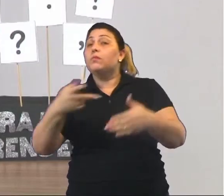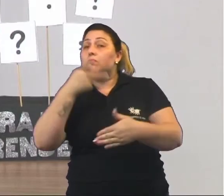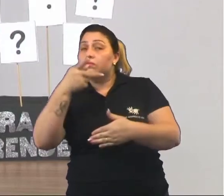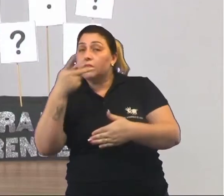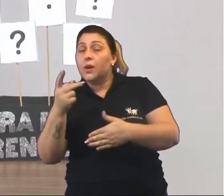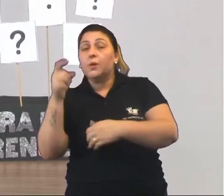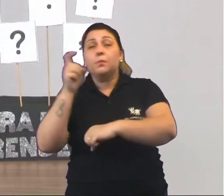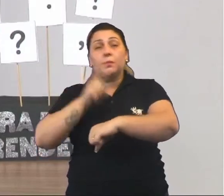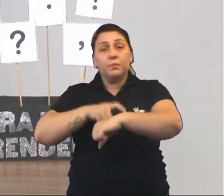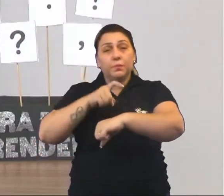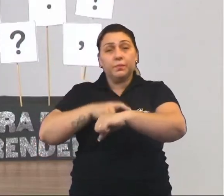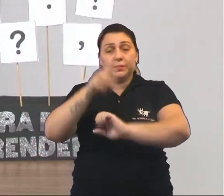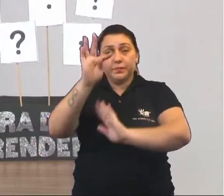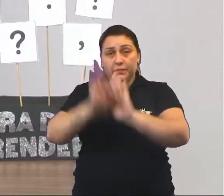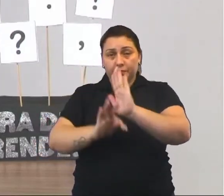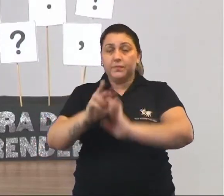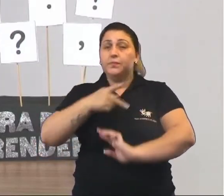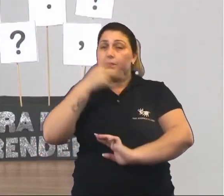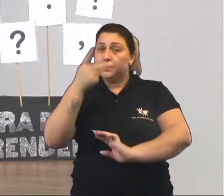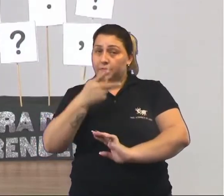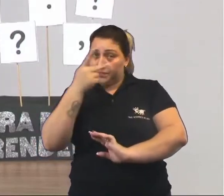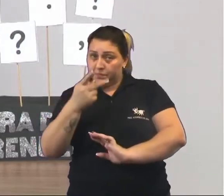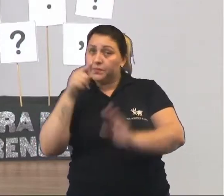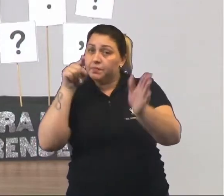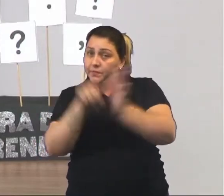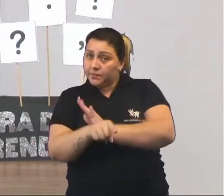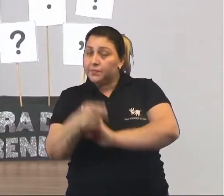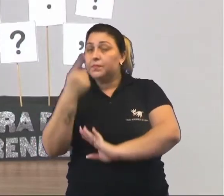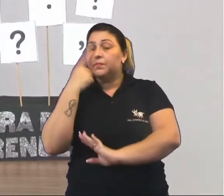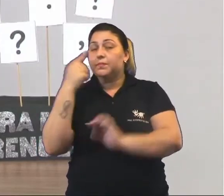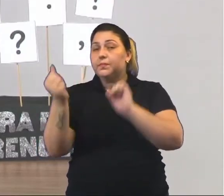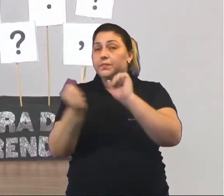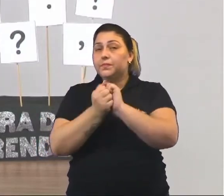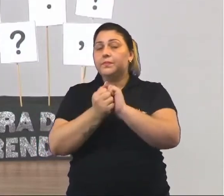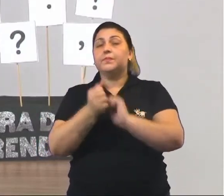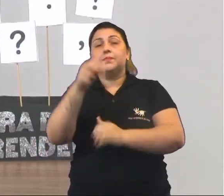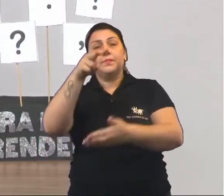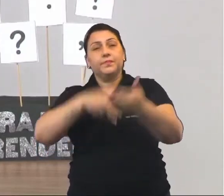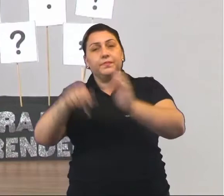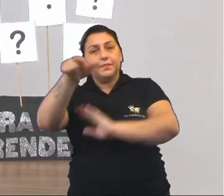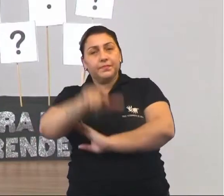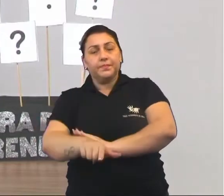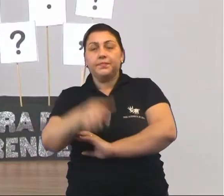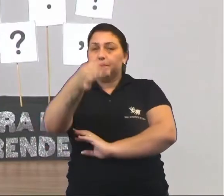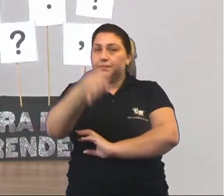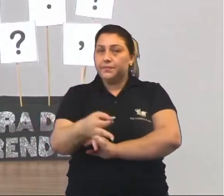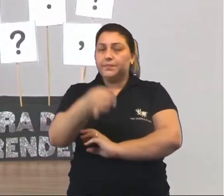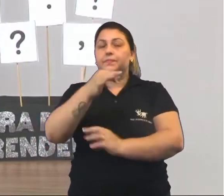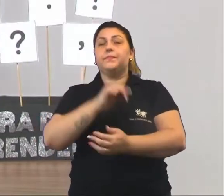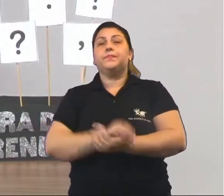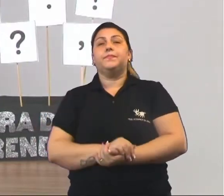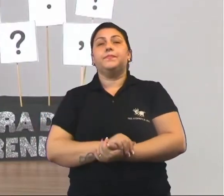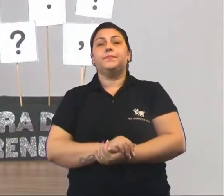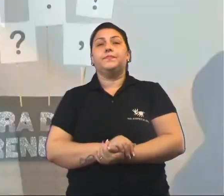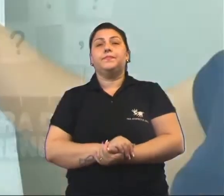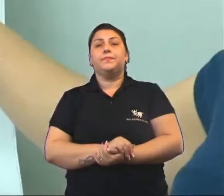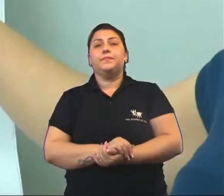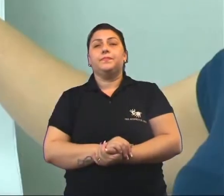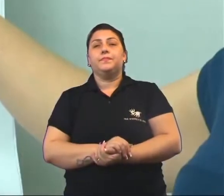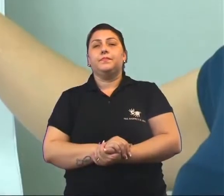de qual momento do texto eu estou fazendo esse questionamento. Então, vamos juntos. Vamos ler novamente, certo? Vamos lá.